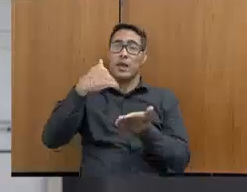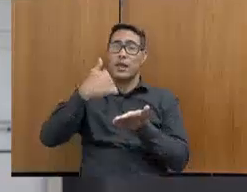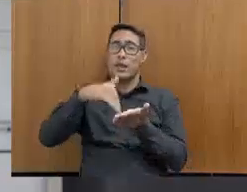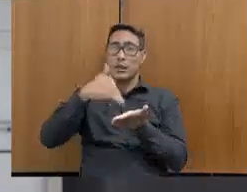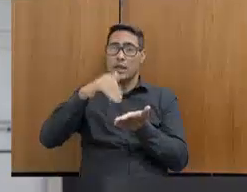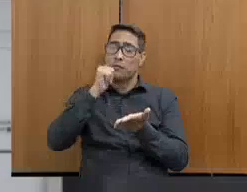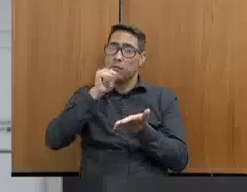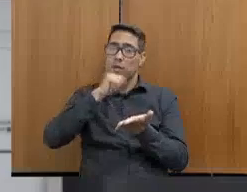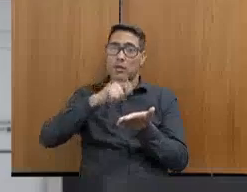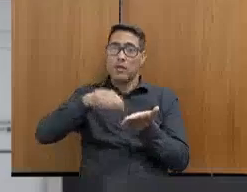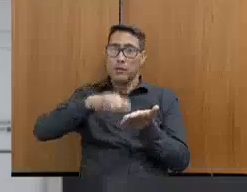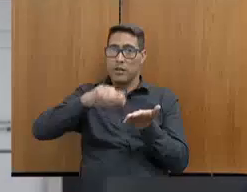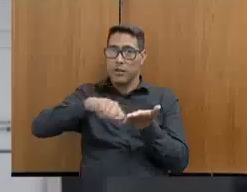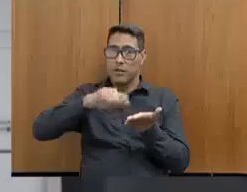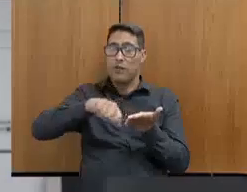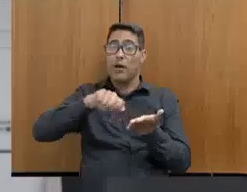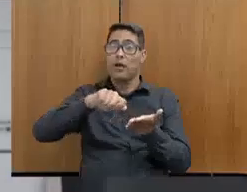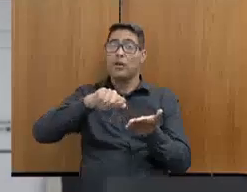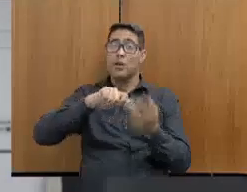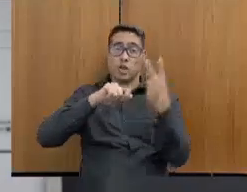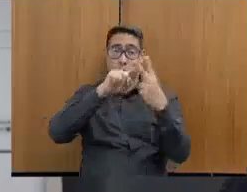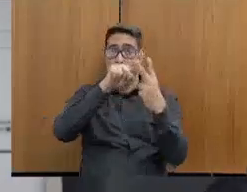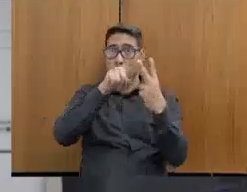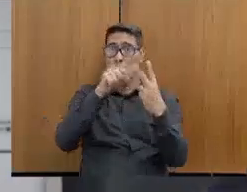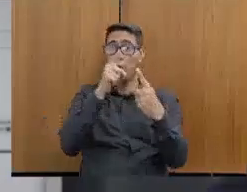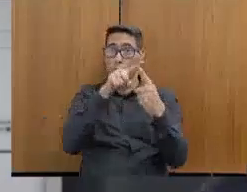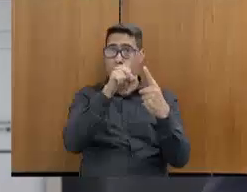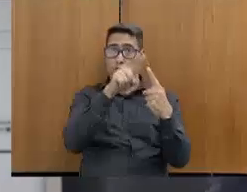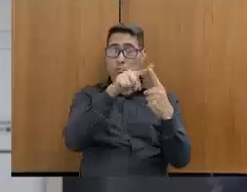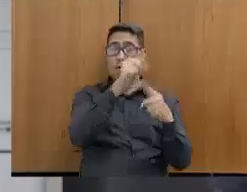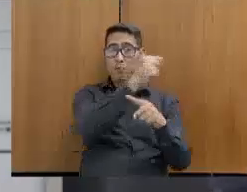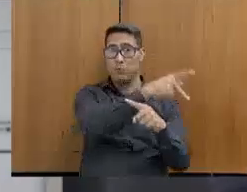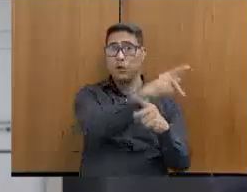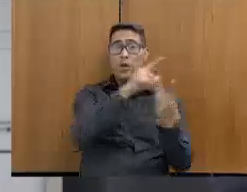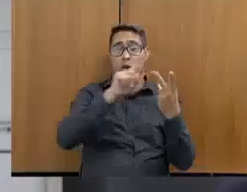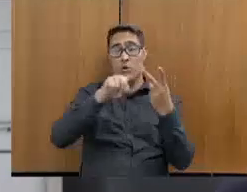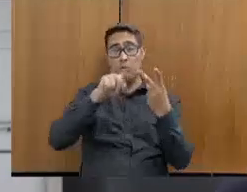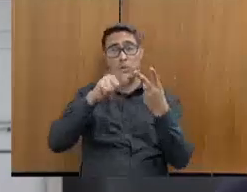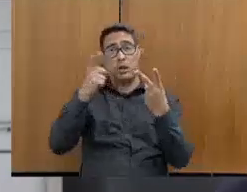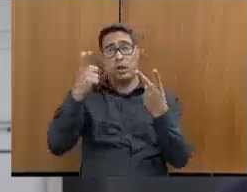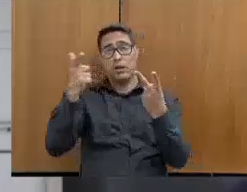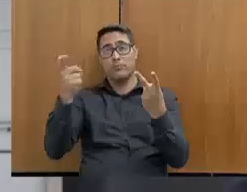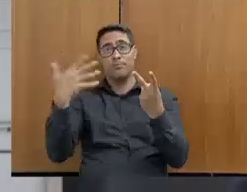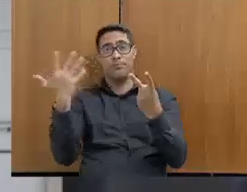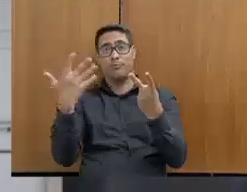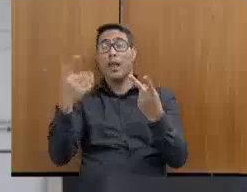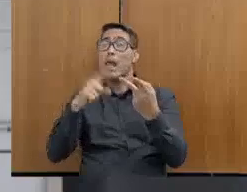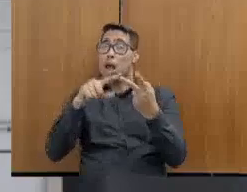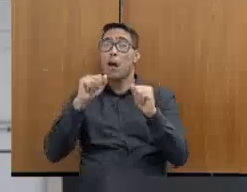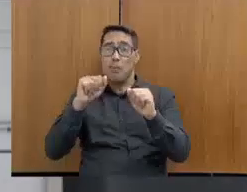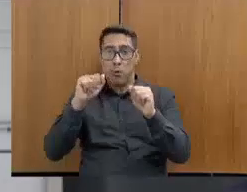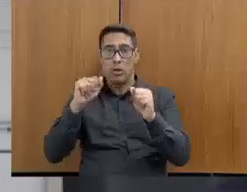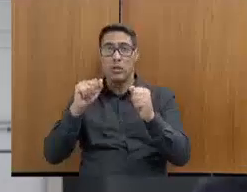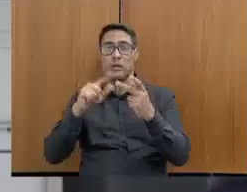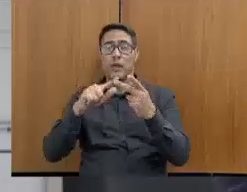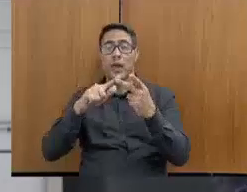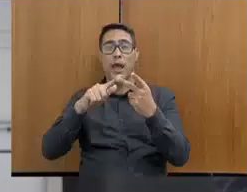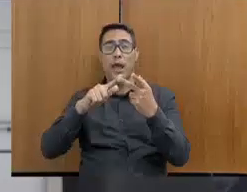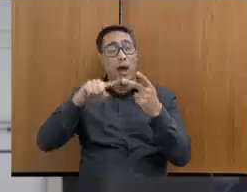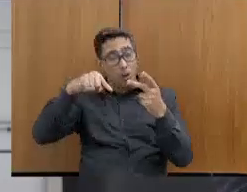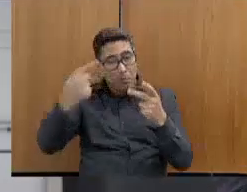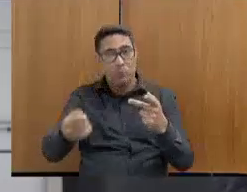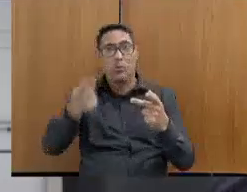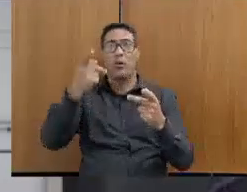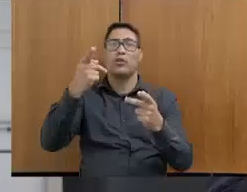então isso nos assusta porque ela pode ser a próxima vítima desse comprometimento da